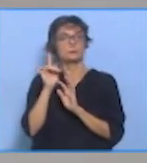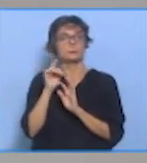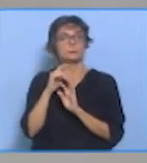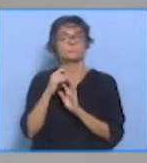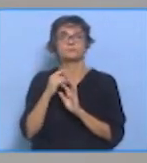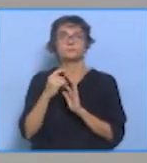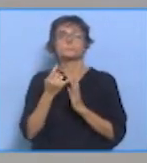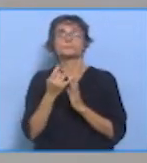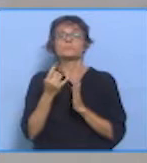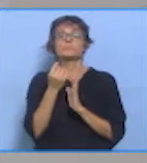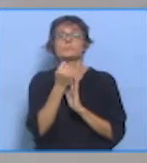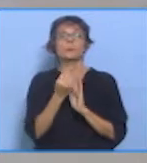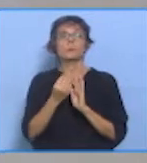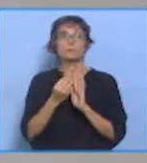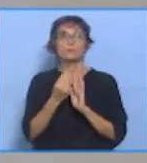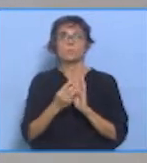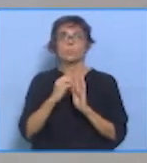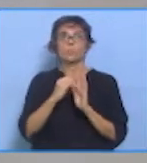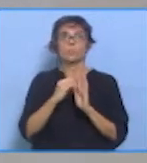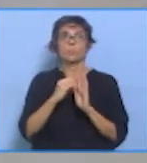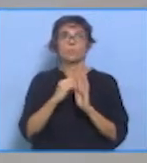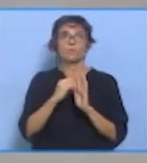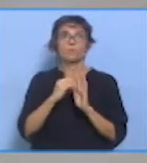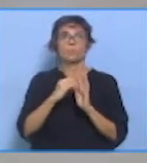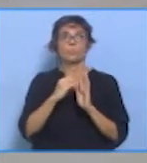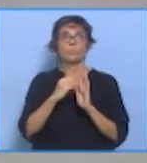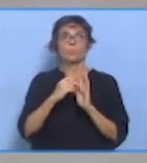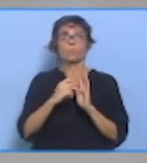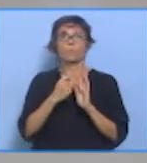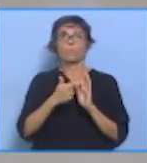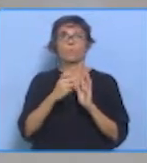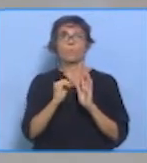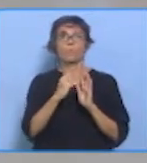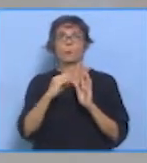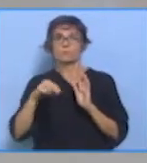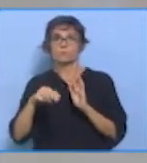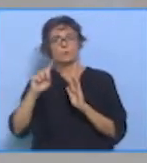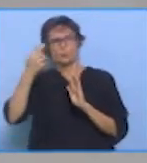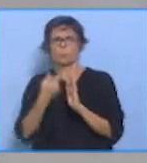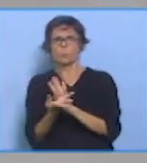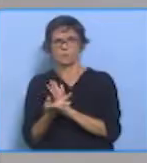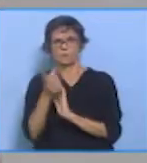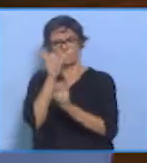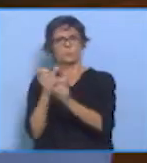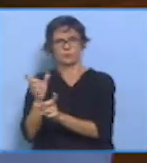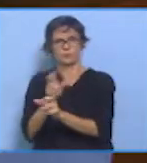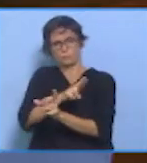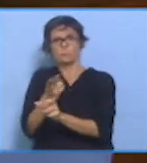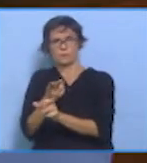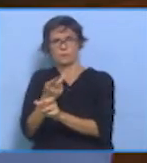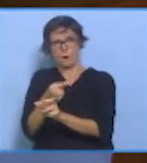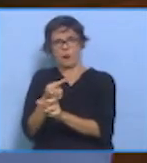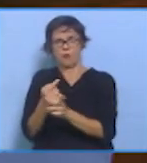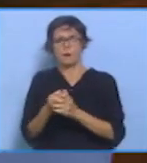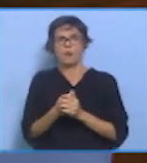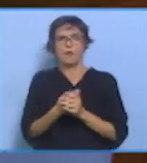Bom, também passou, digamos assim, do anglicanismo para o Chesterton, meu Deus, enfim, tanta gente. Mas isso,